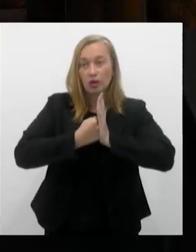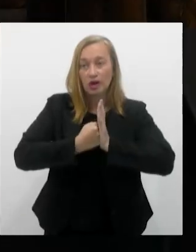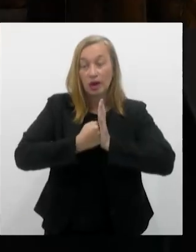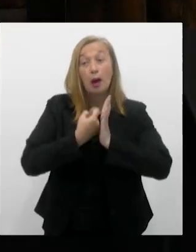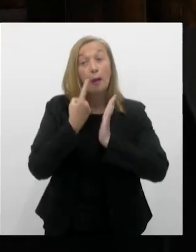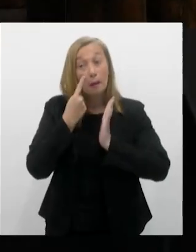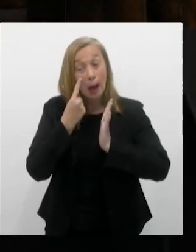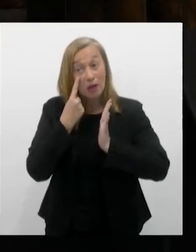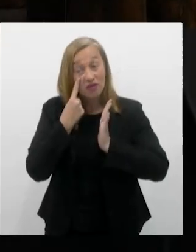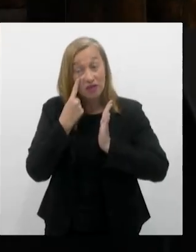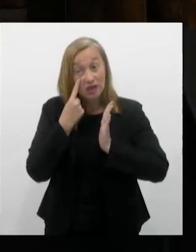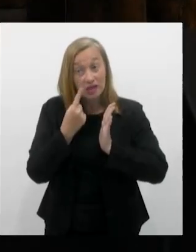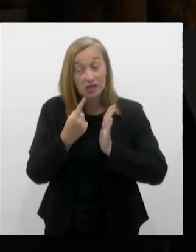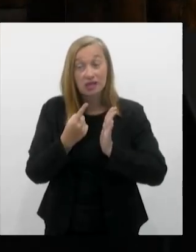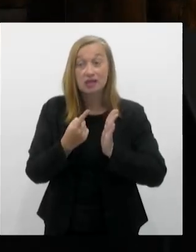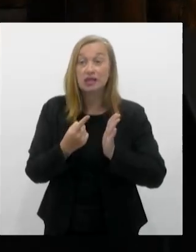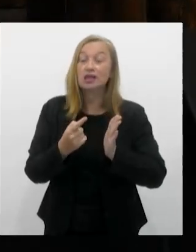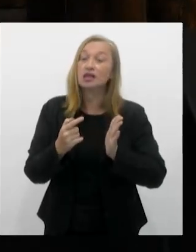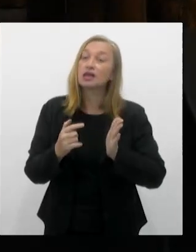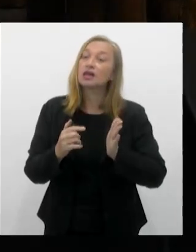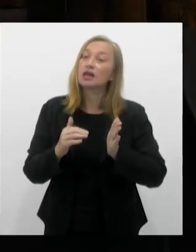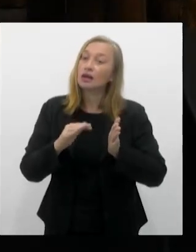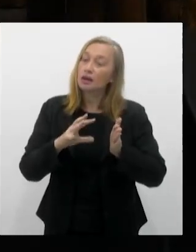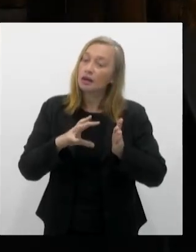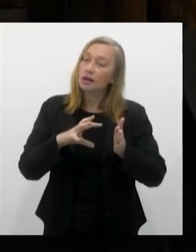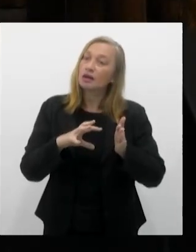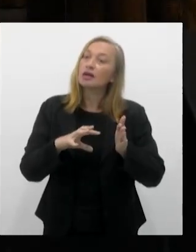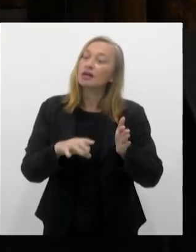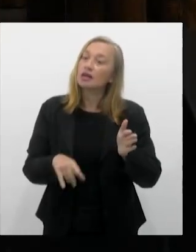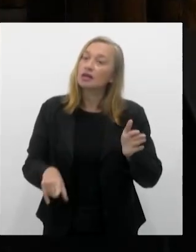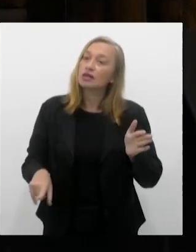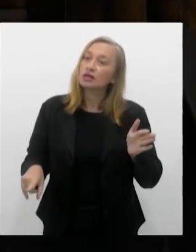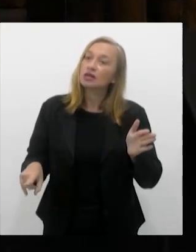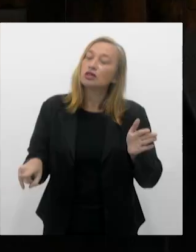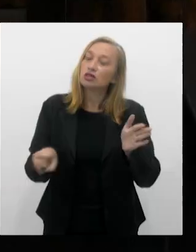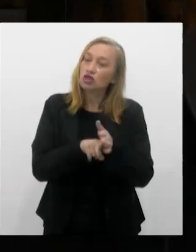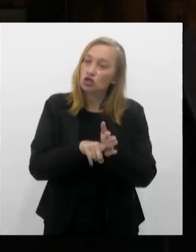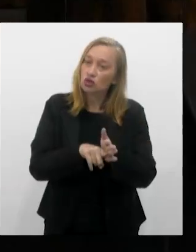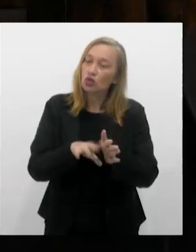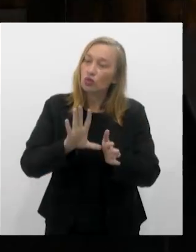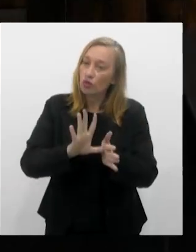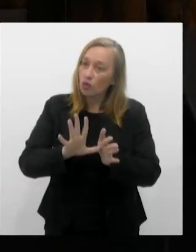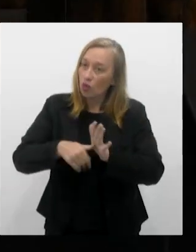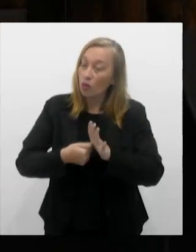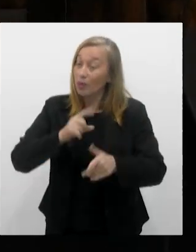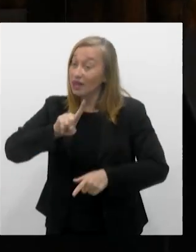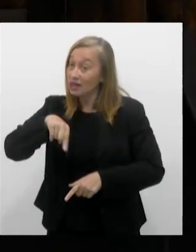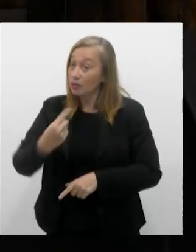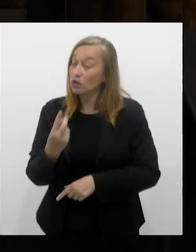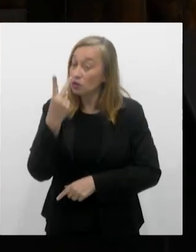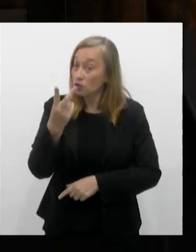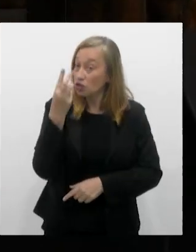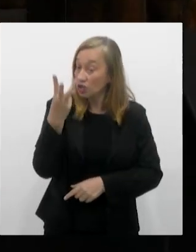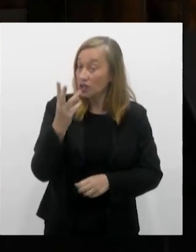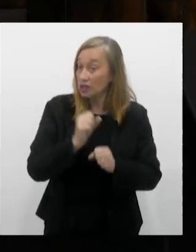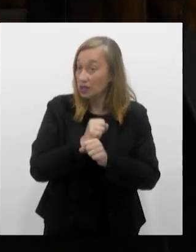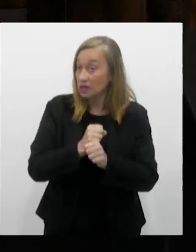se cobre um pedaço desse rombo daqui a 2 ou 3 anos de bloqueio, né?